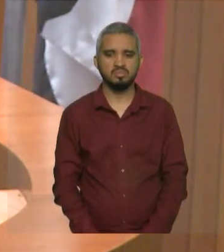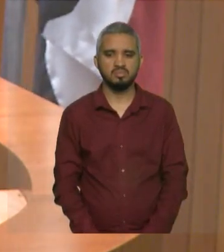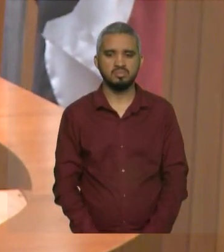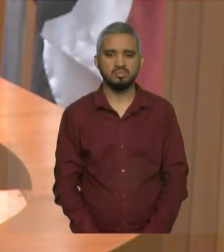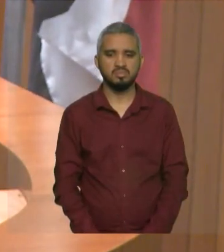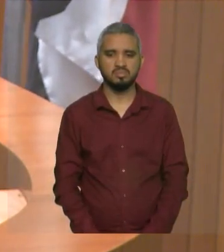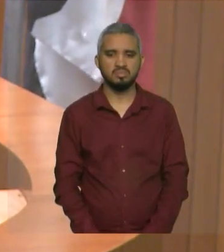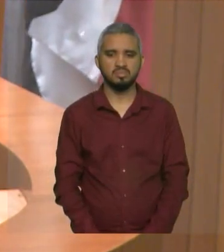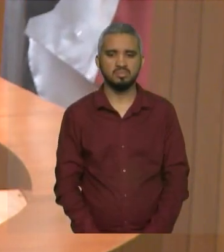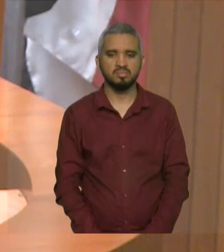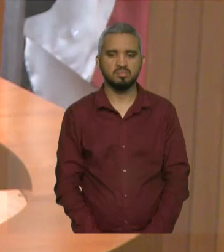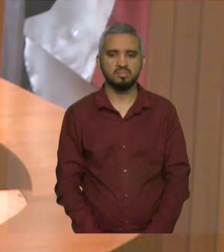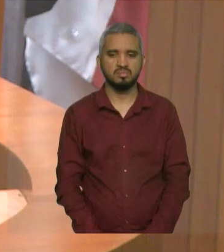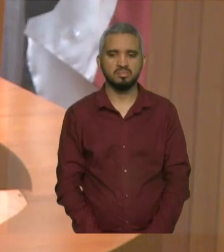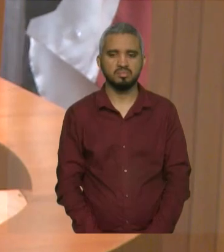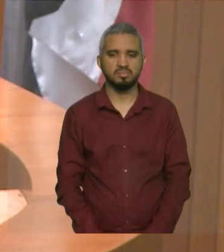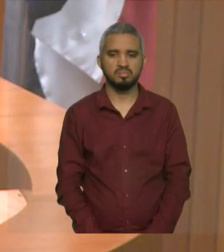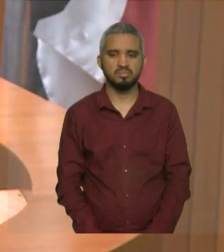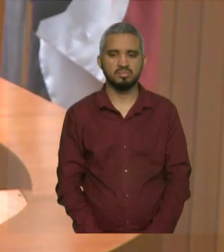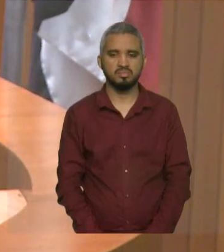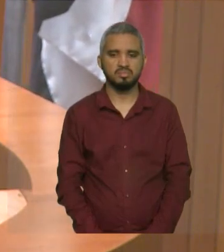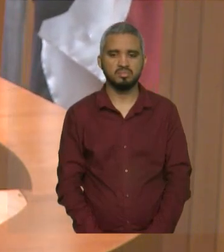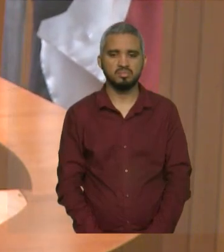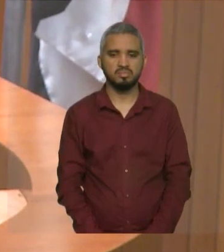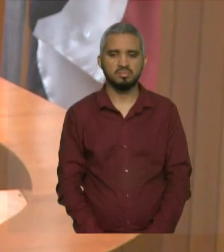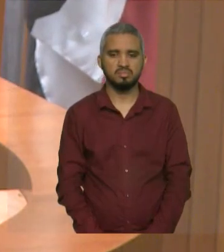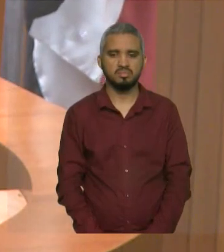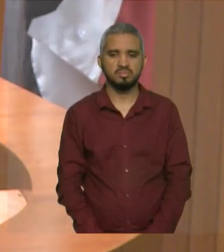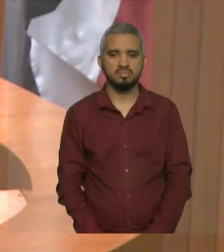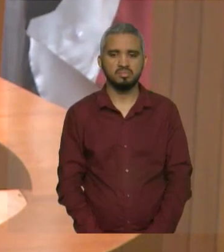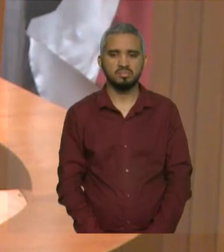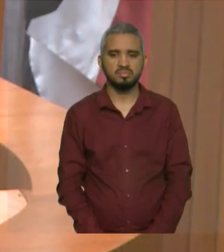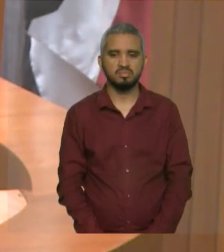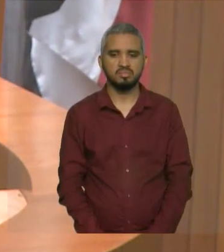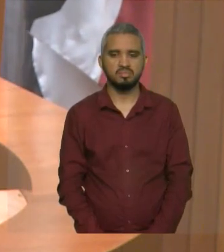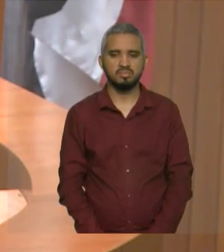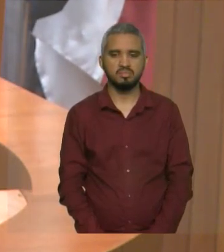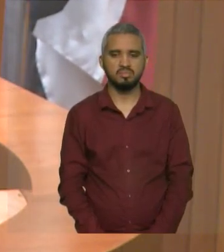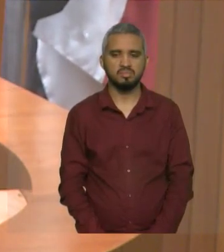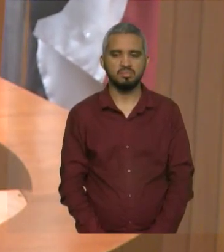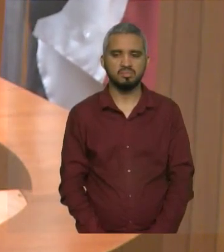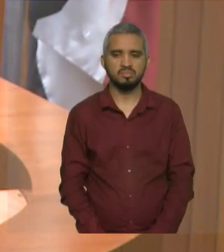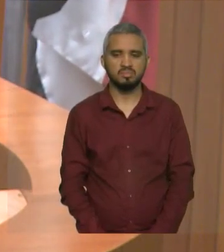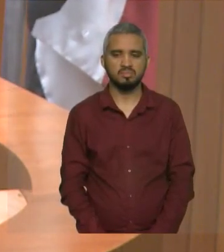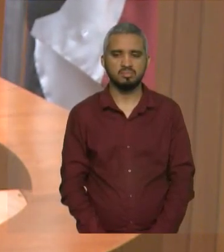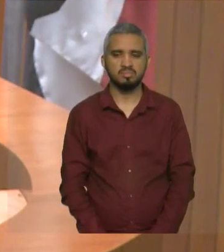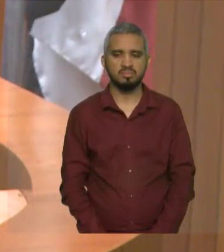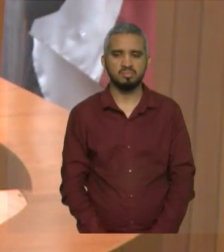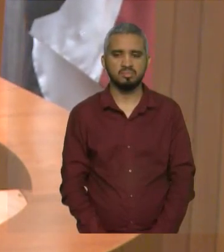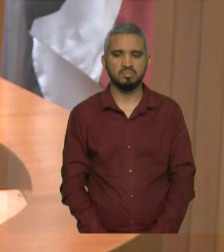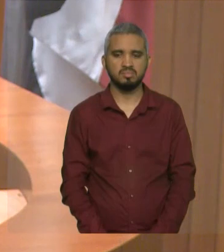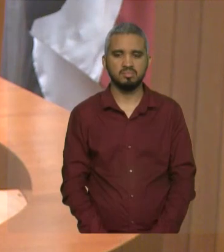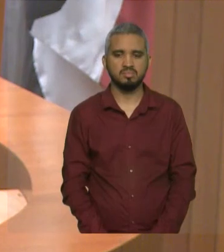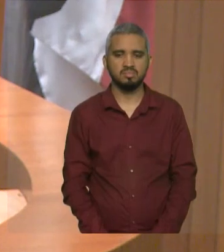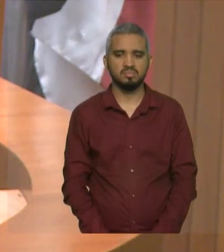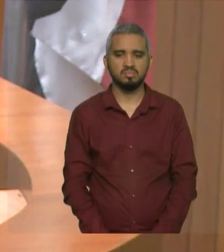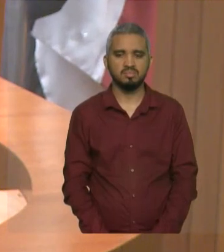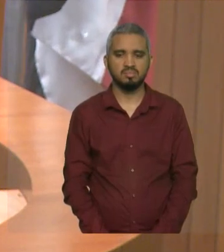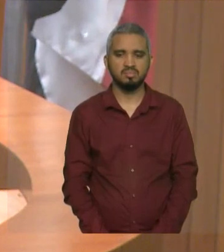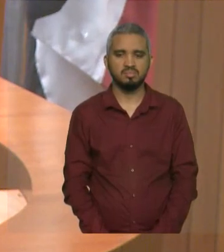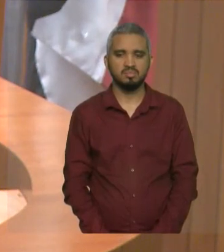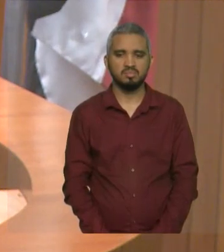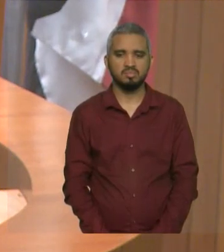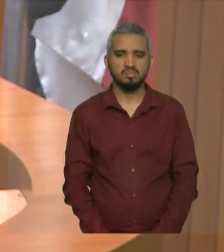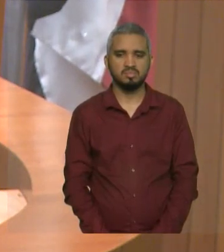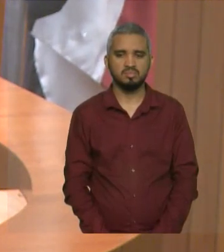que nós tenhamos a sensibilidade para reconhecer e ter a sensatez de onde